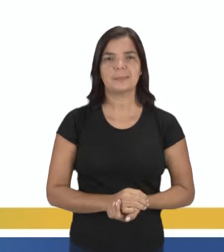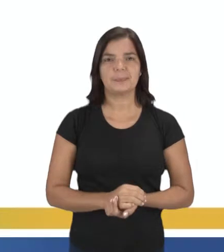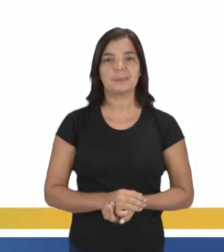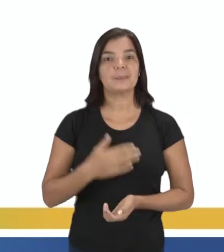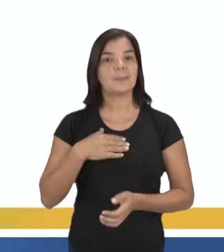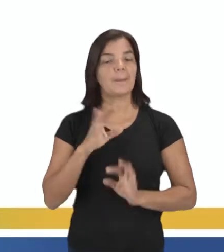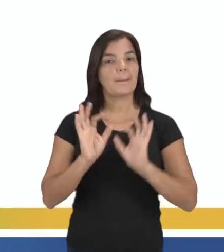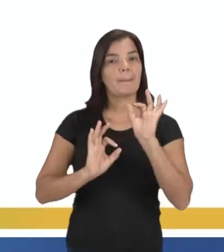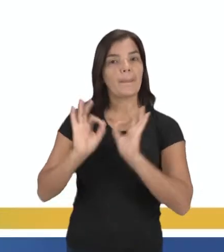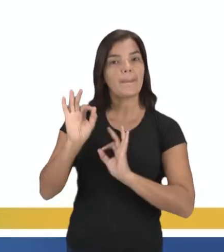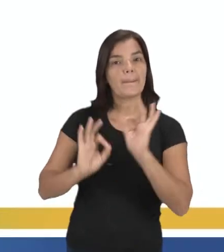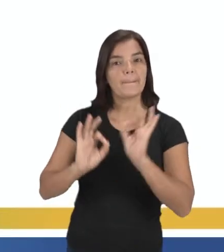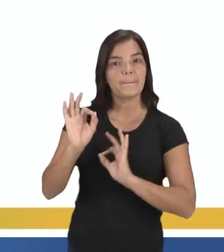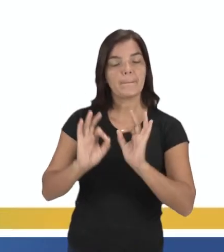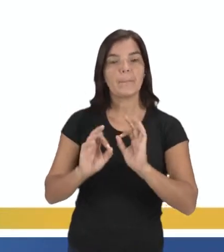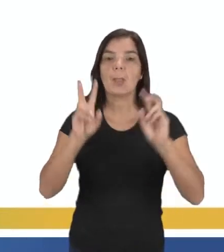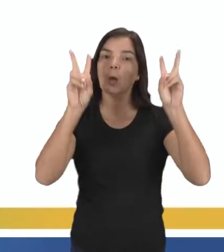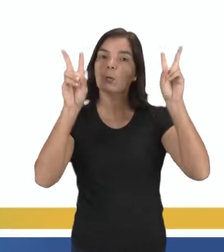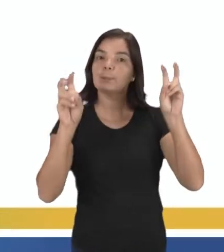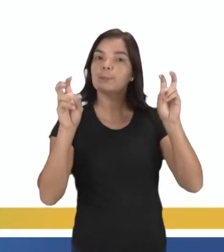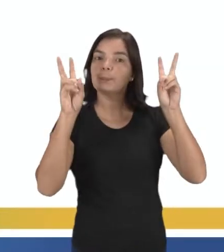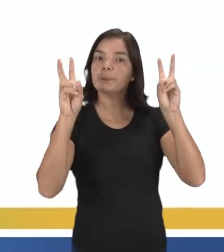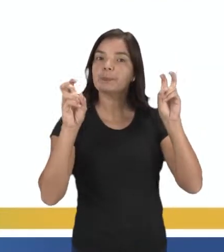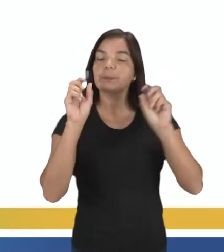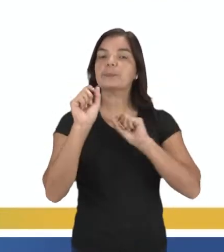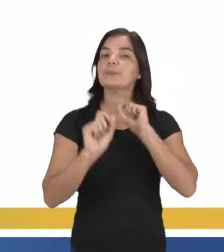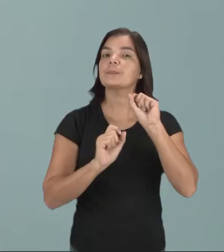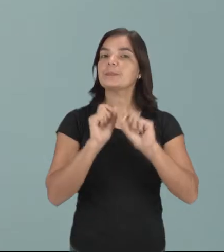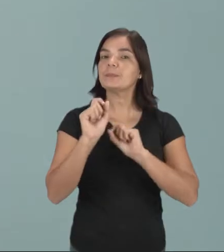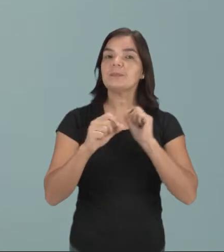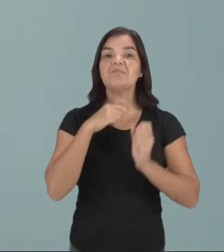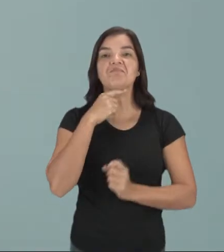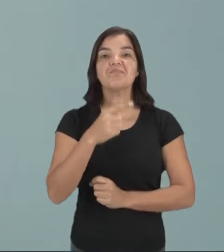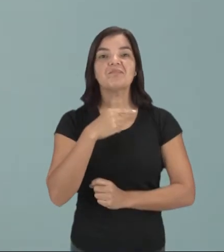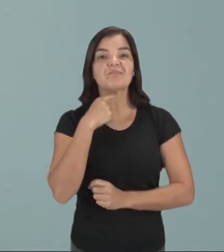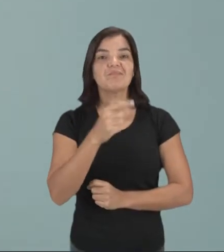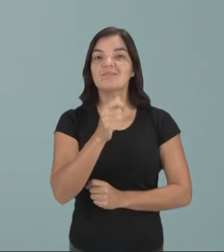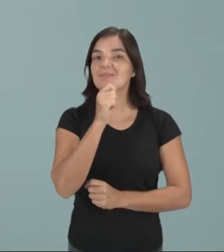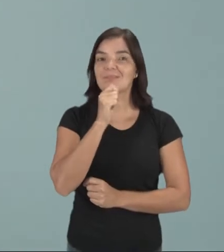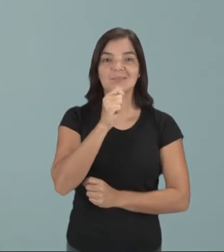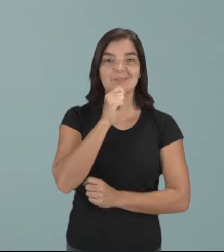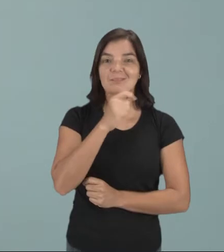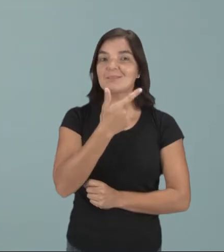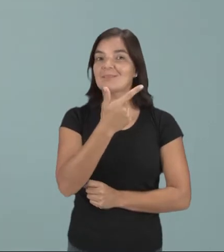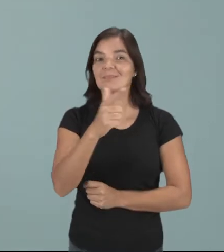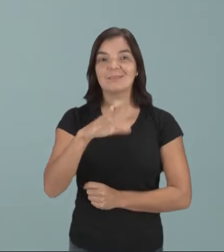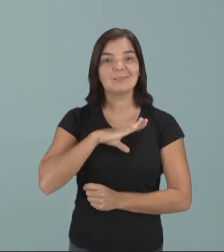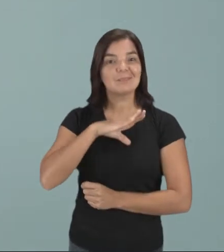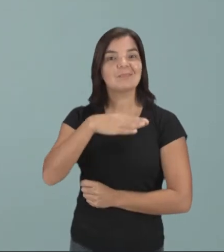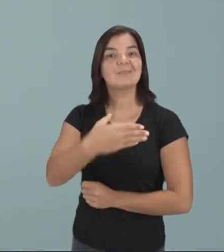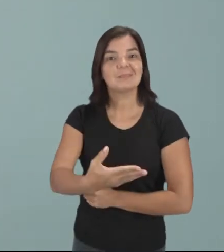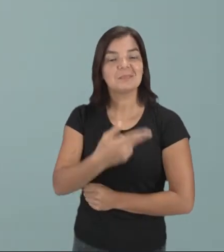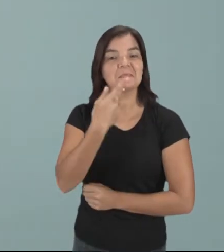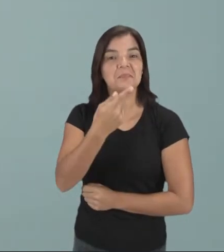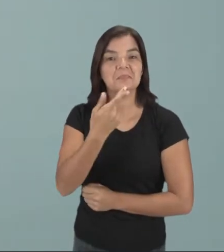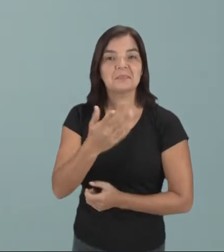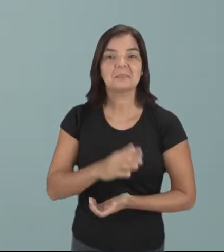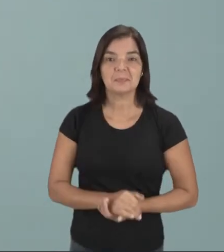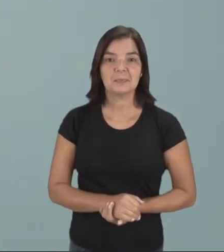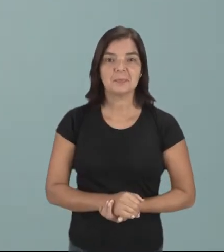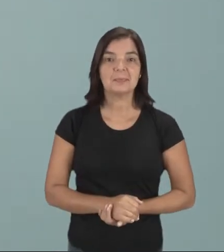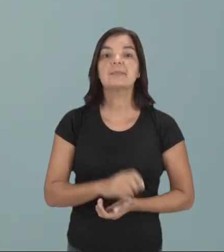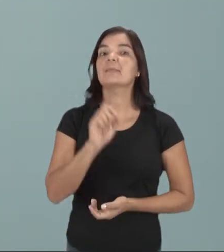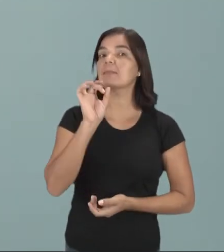ela trabalhava uma temática que ninguém ainda tivera a coragem de falar,